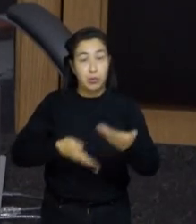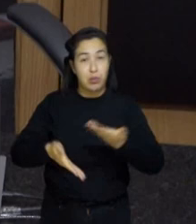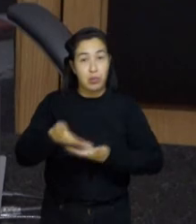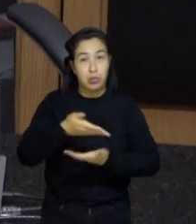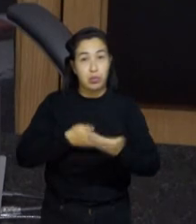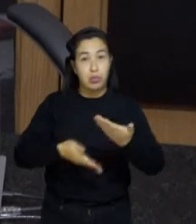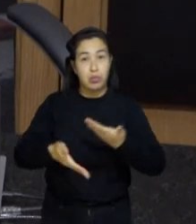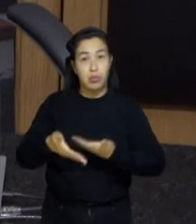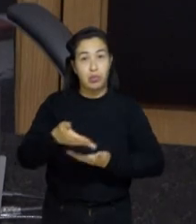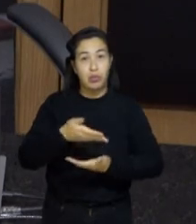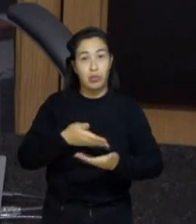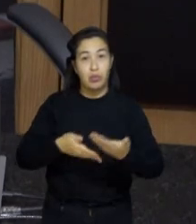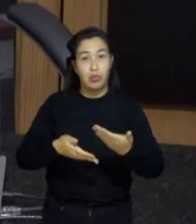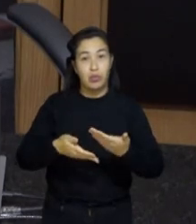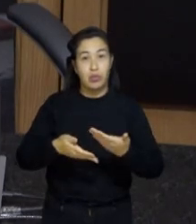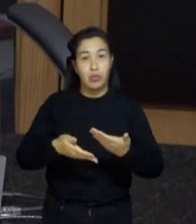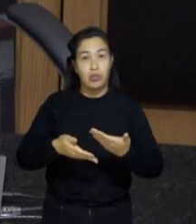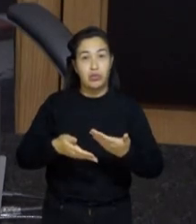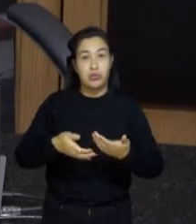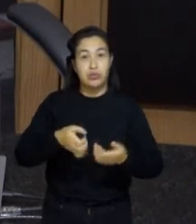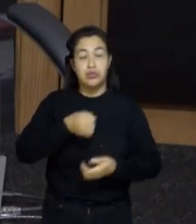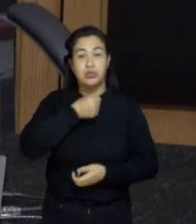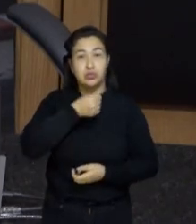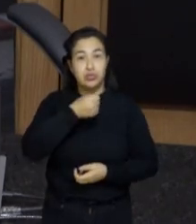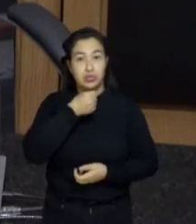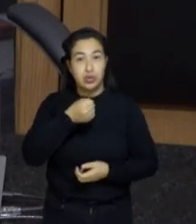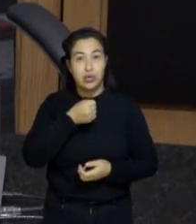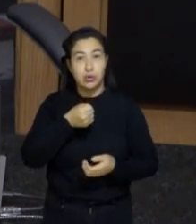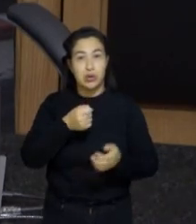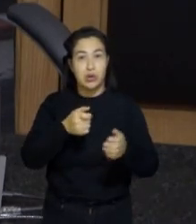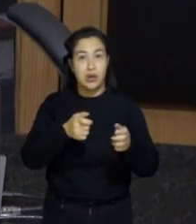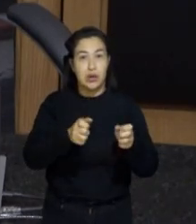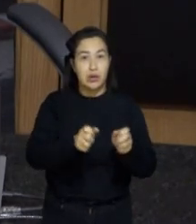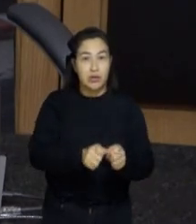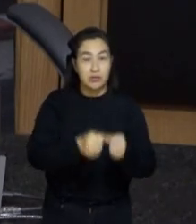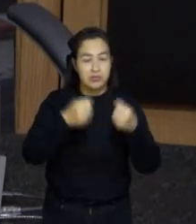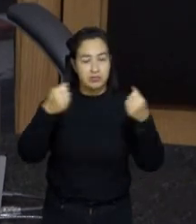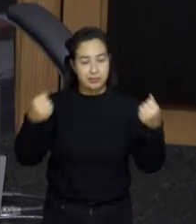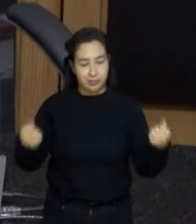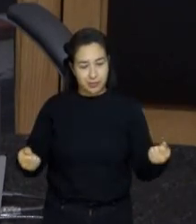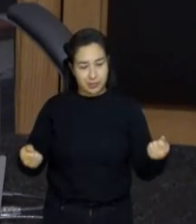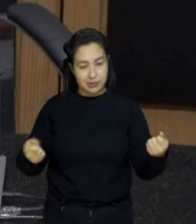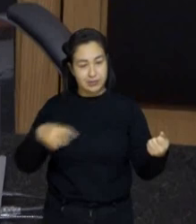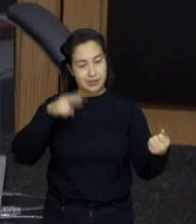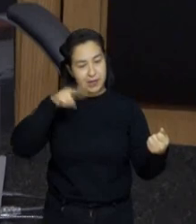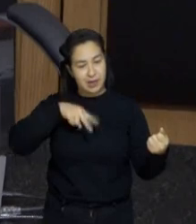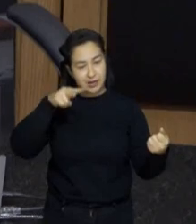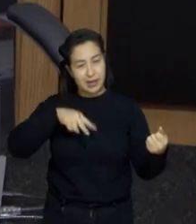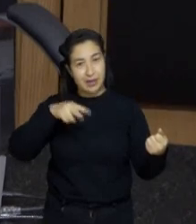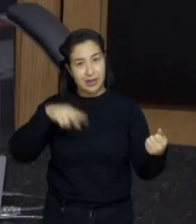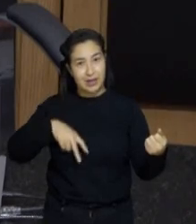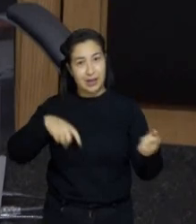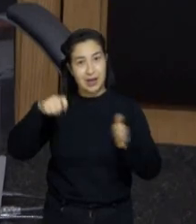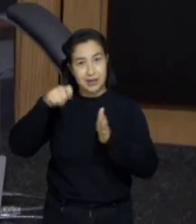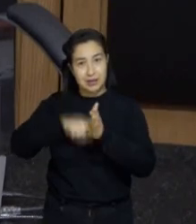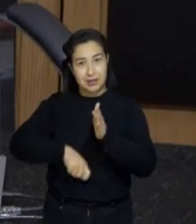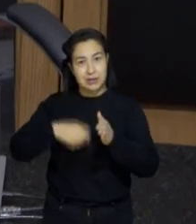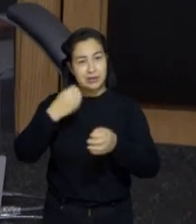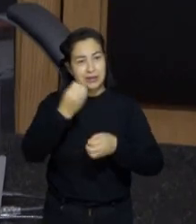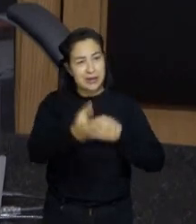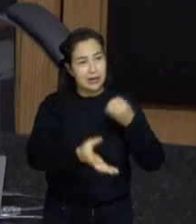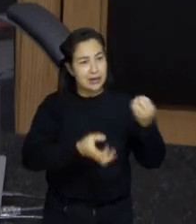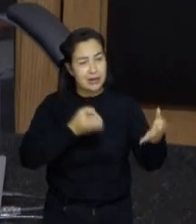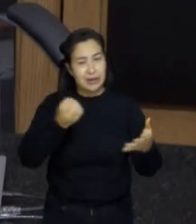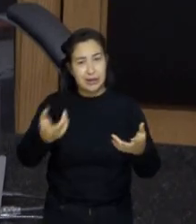dos físicos, dos jornais, né, do jornaleiro que chega nas casas, das assinaturas, das entregas, né, e